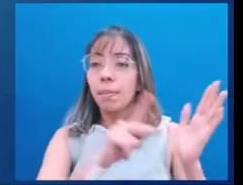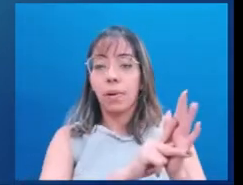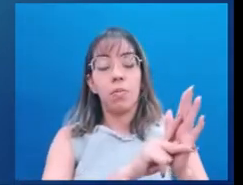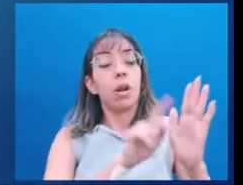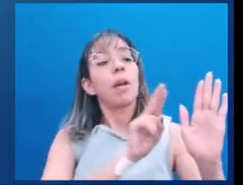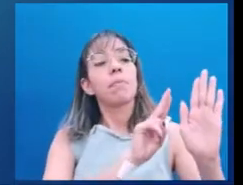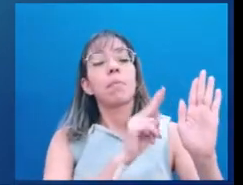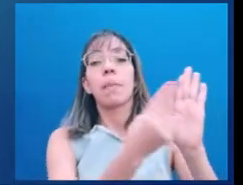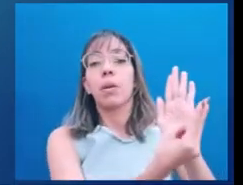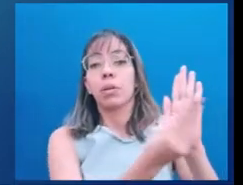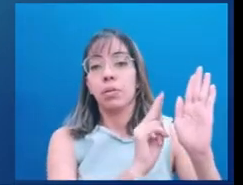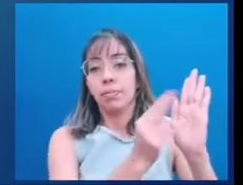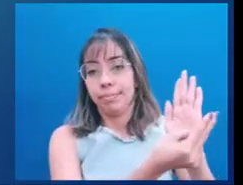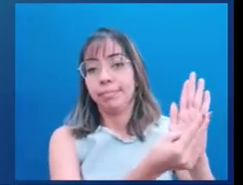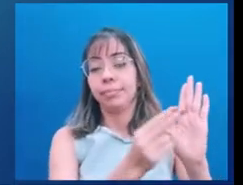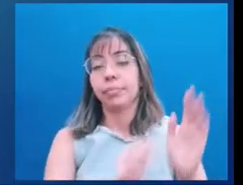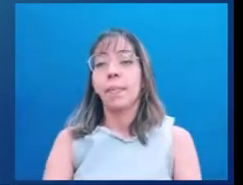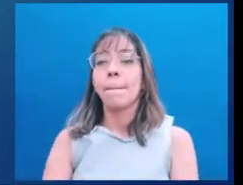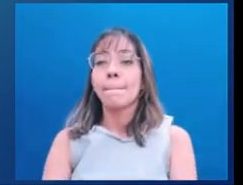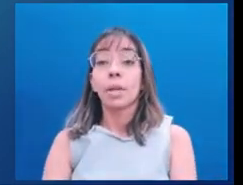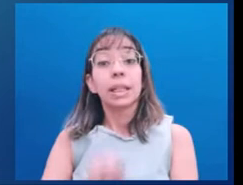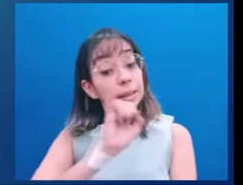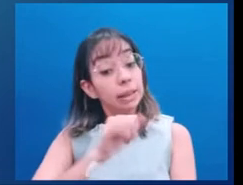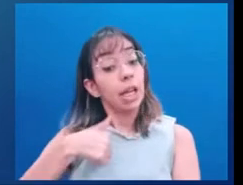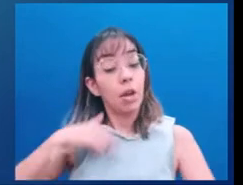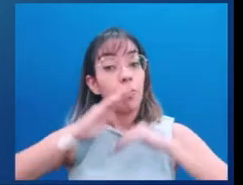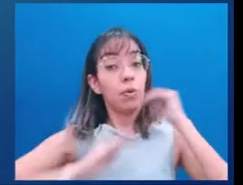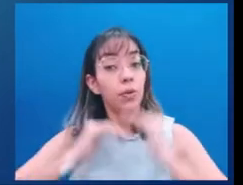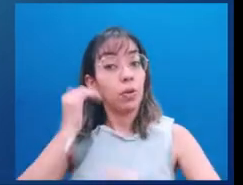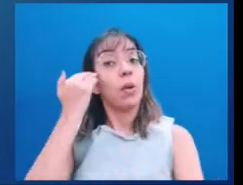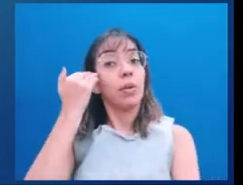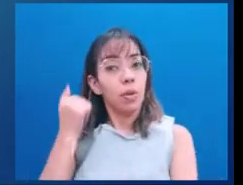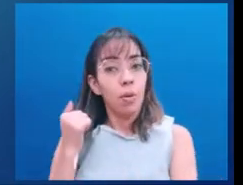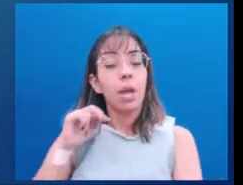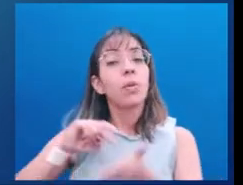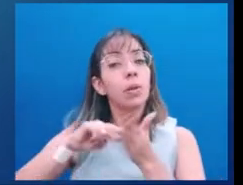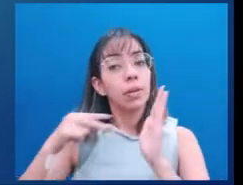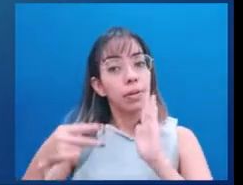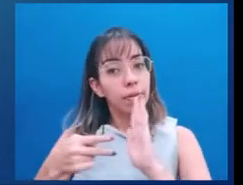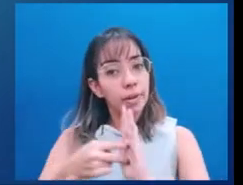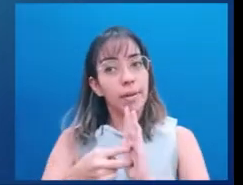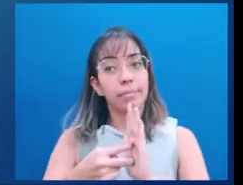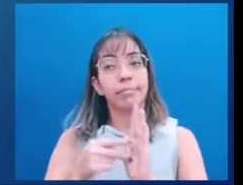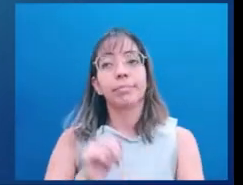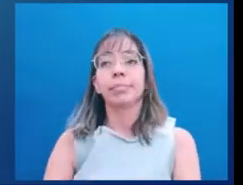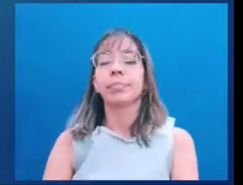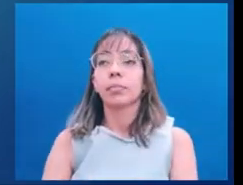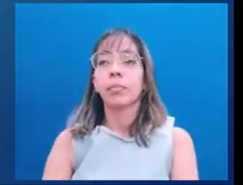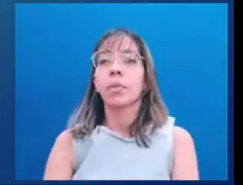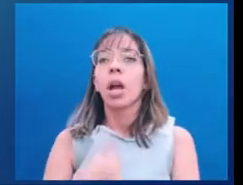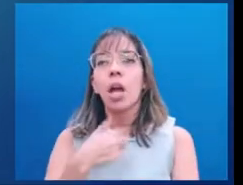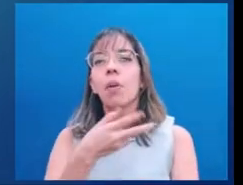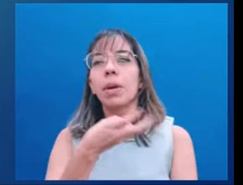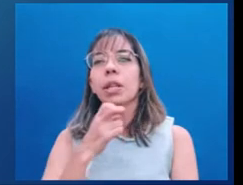já sei muito sobre essa substância só de ler ali, né, saber interpretar esse diagrama. Então, aqui, né,